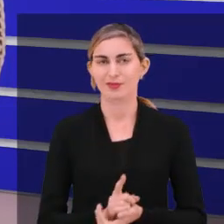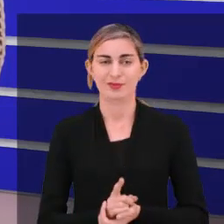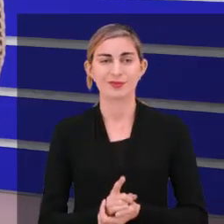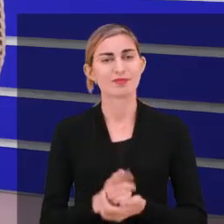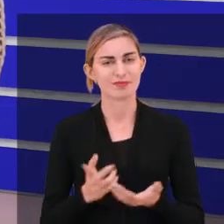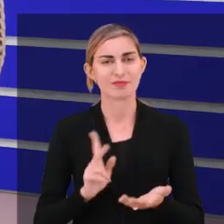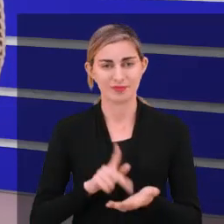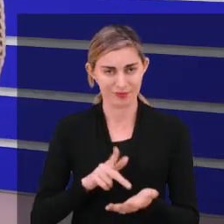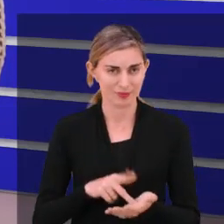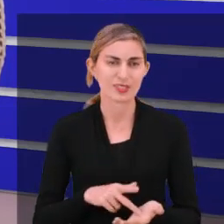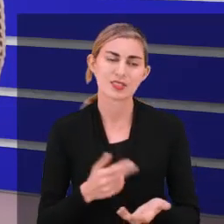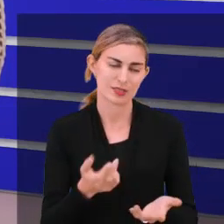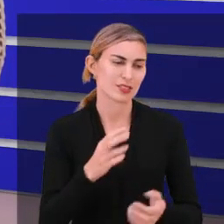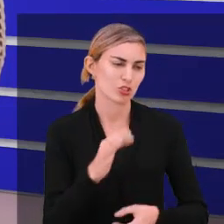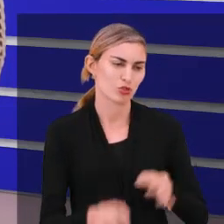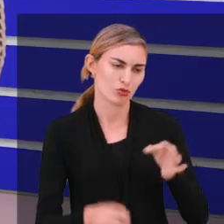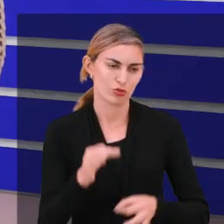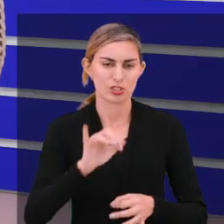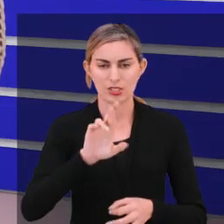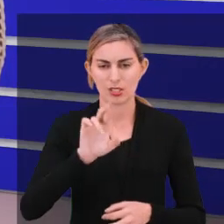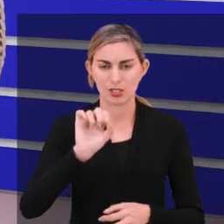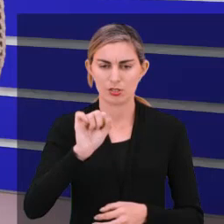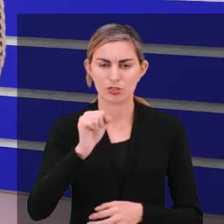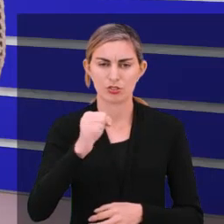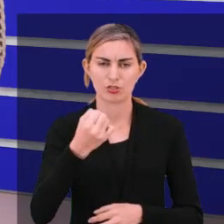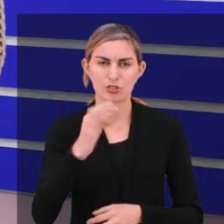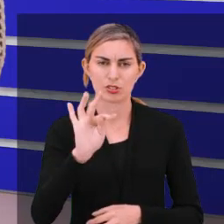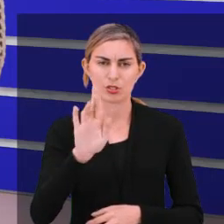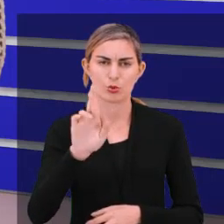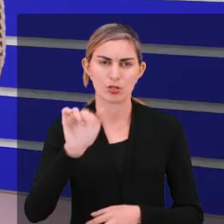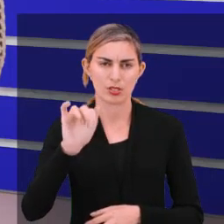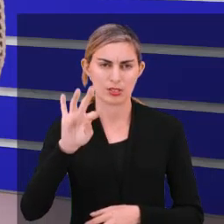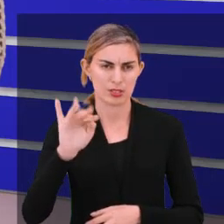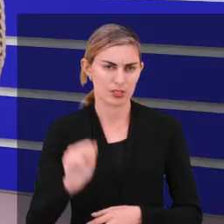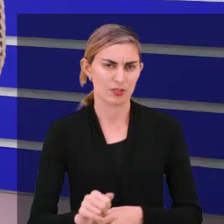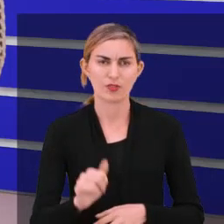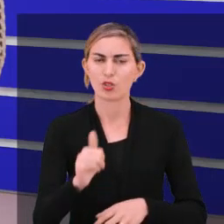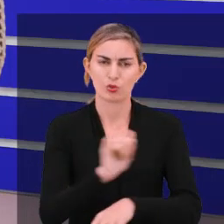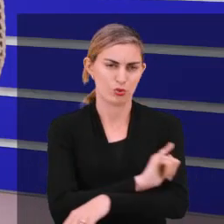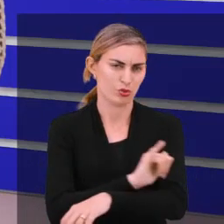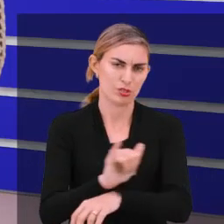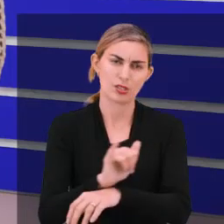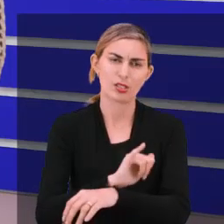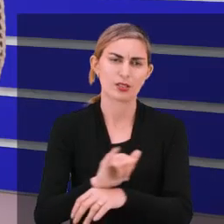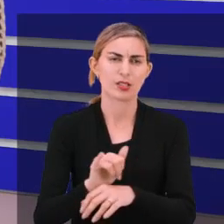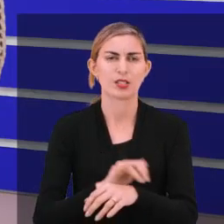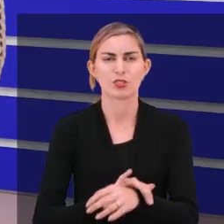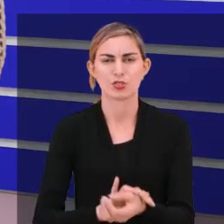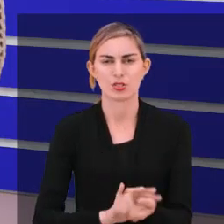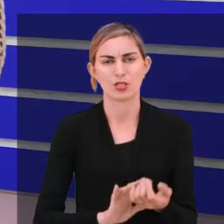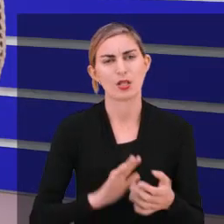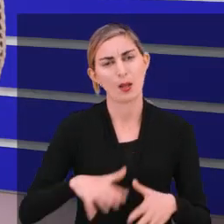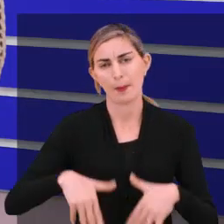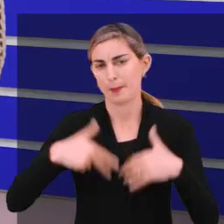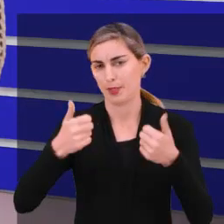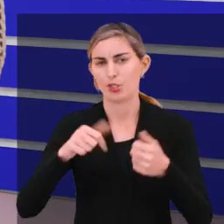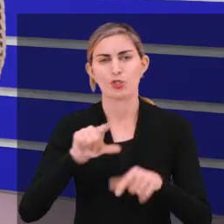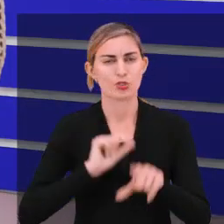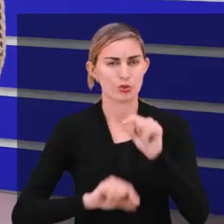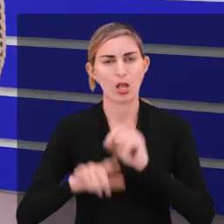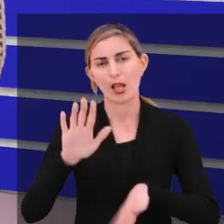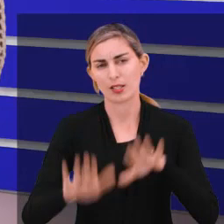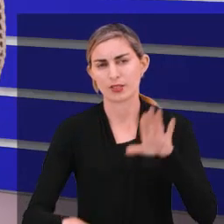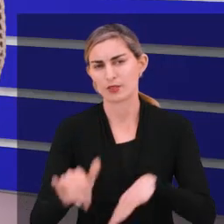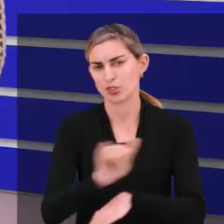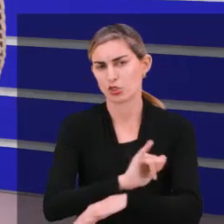André. É, na justiça restaurativa, a gente costuma muito falar que nem a melhor estratégia, né, é a melhor escolha.